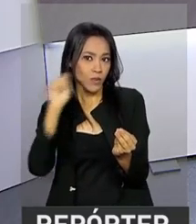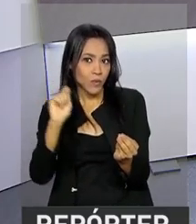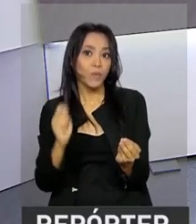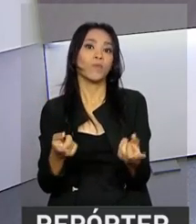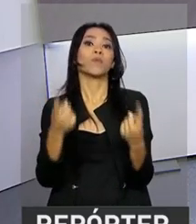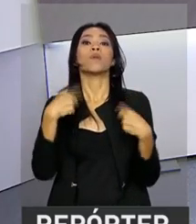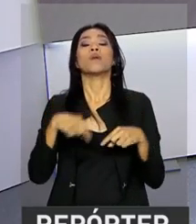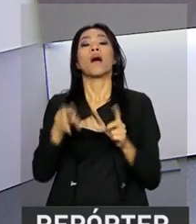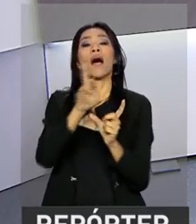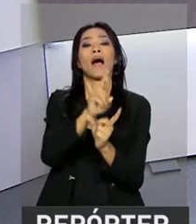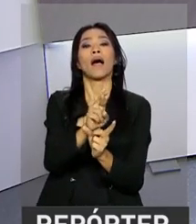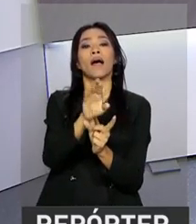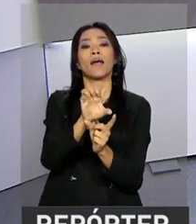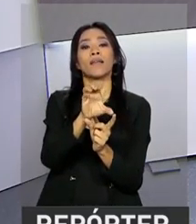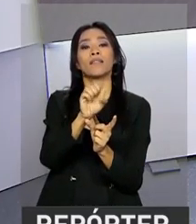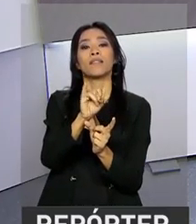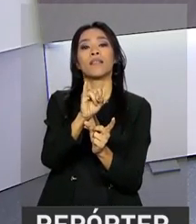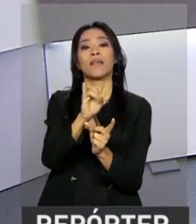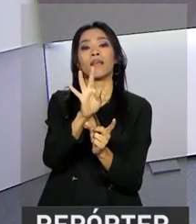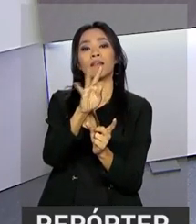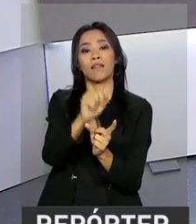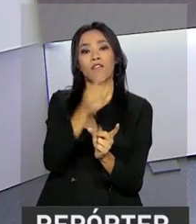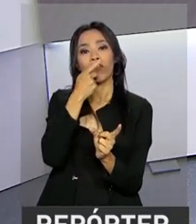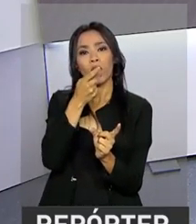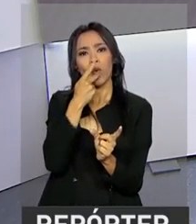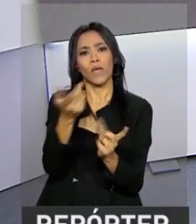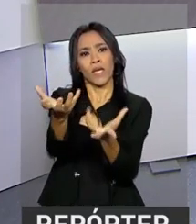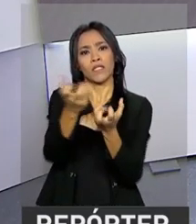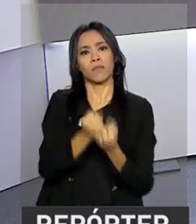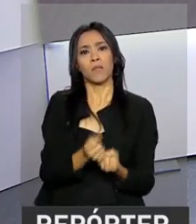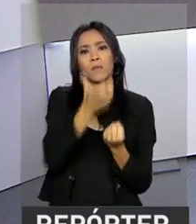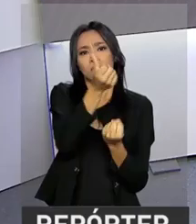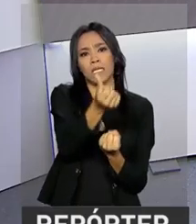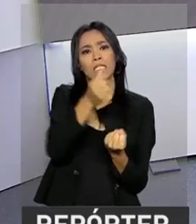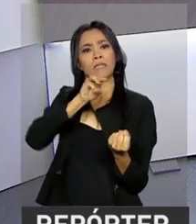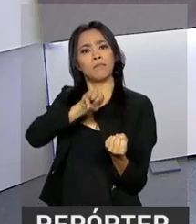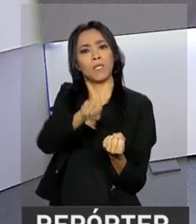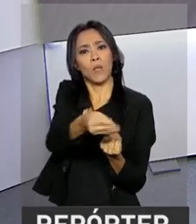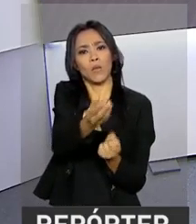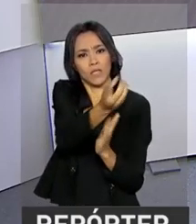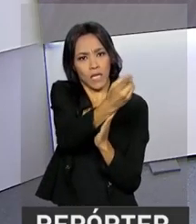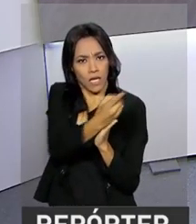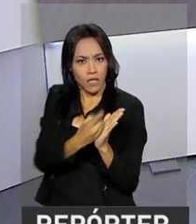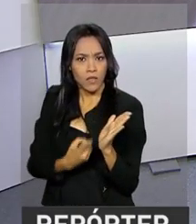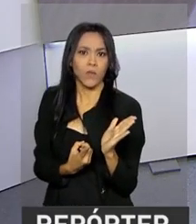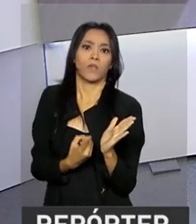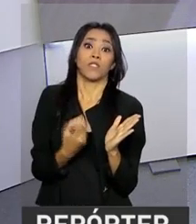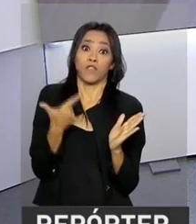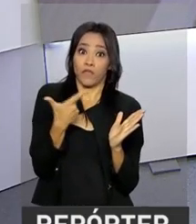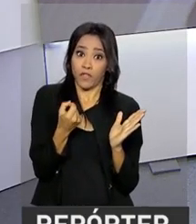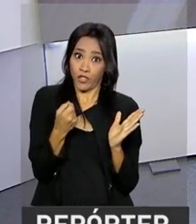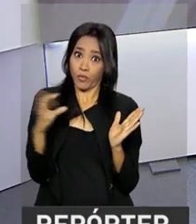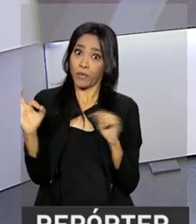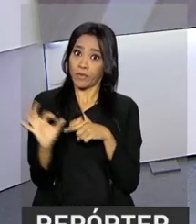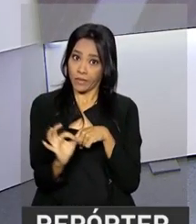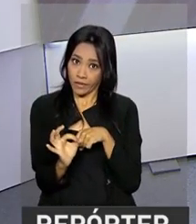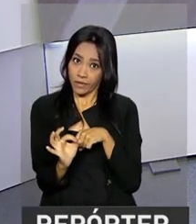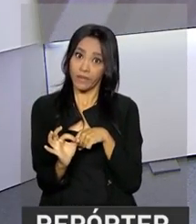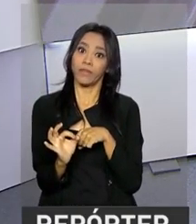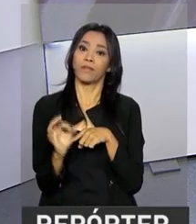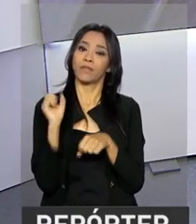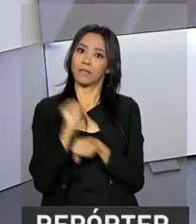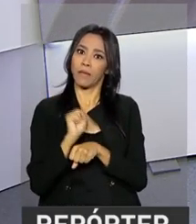recebeu aproximadamente 6 milhões de declarações 20% do total esperado de mais de